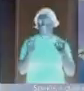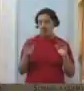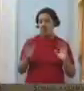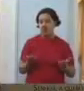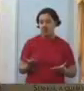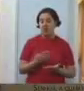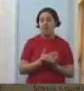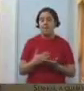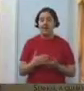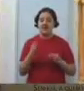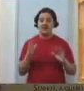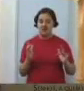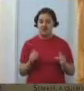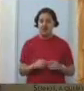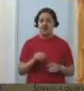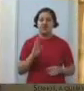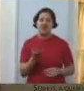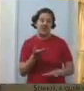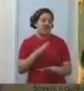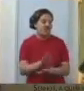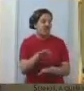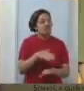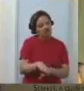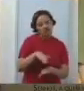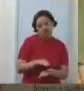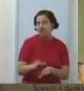Começa a namorar, nem começa a namorar, já estão transando.